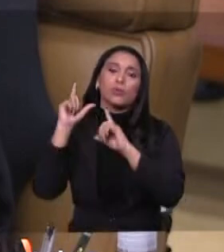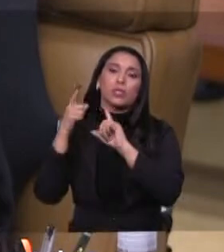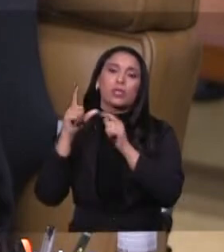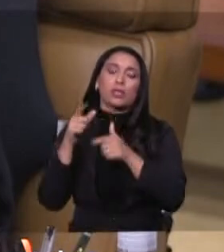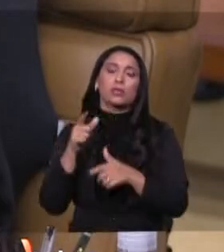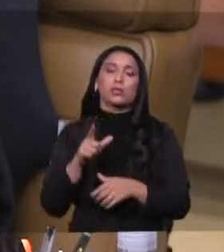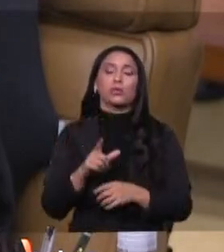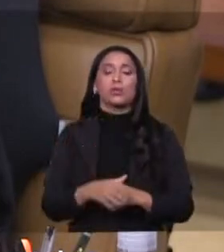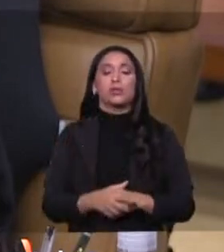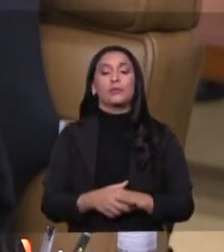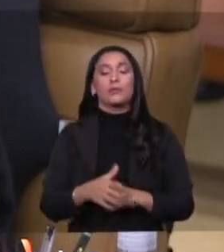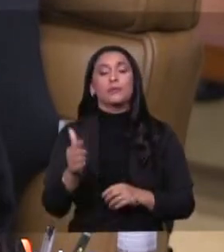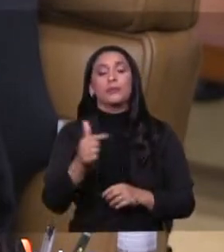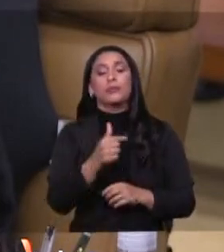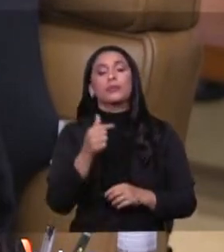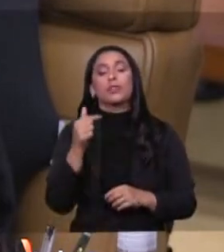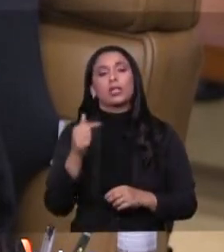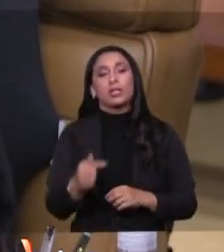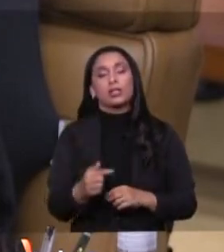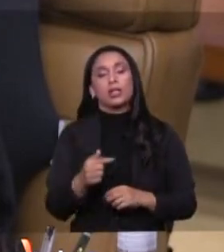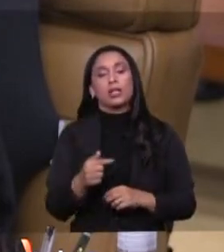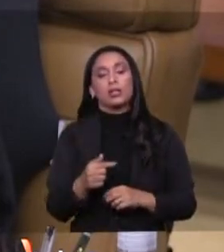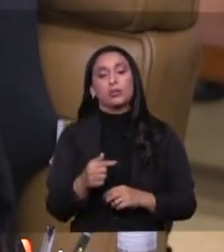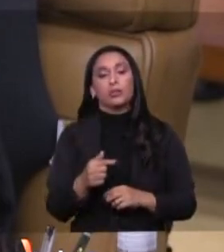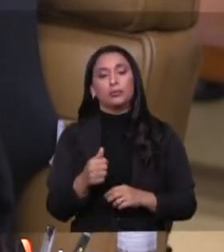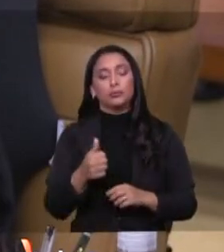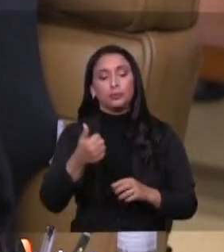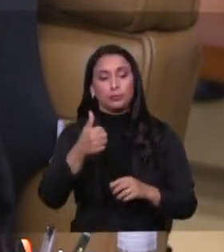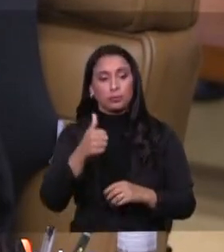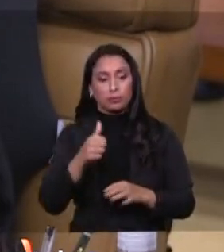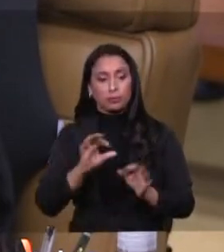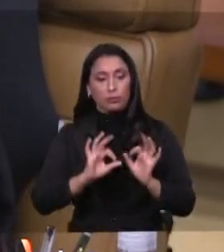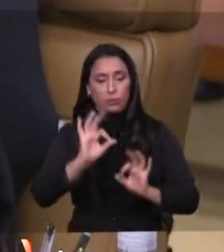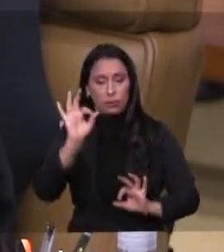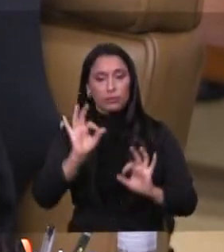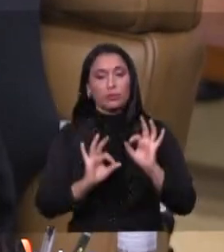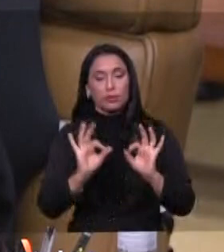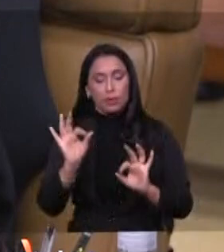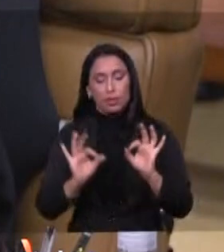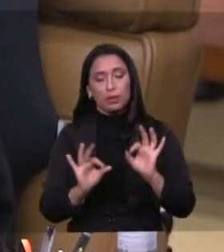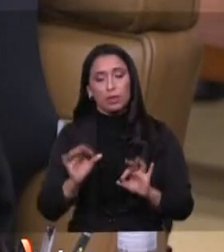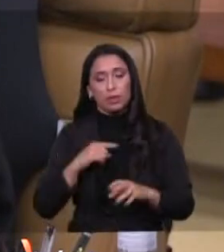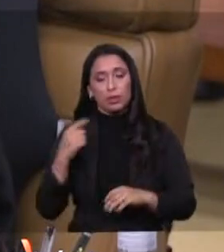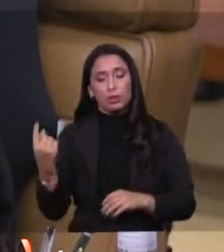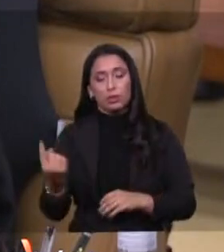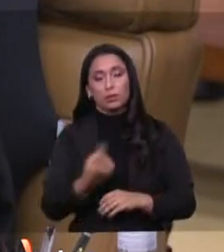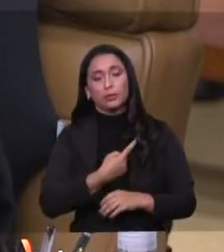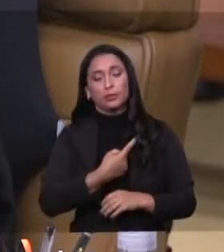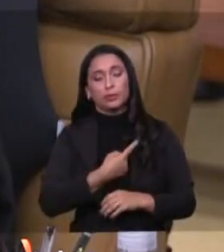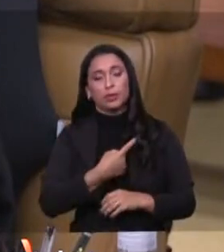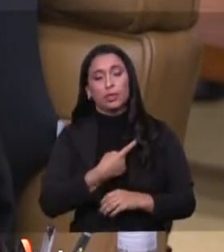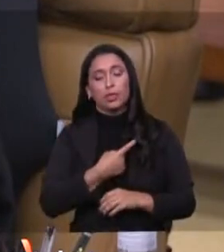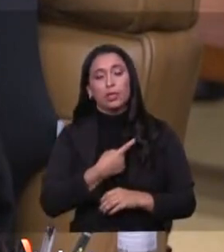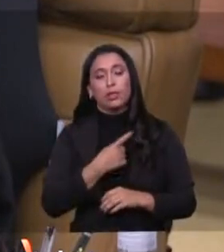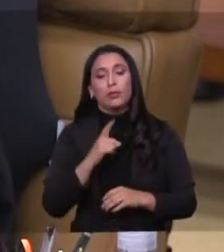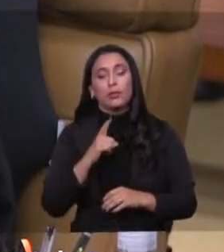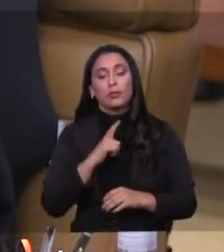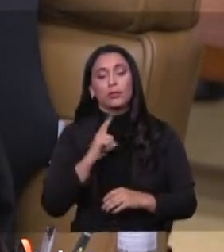1.173.065, FUNAI contra INDA. 7. Quem vota o ministro André Mendonça. O redimensionamento de terra indígena somente admitido nos